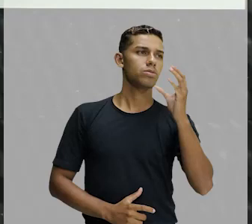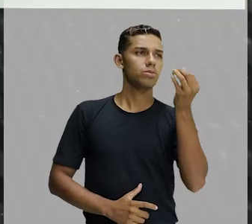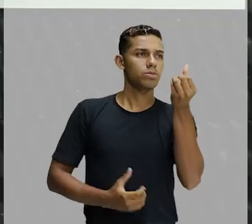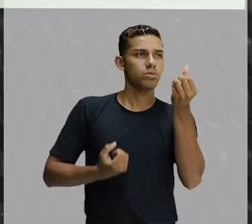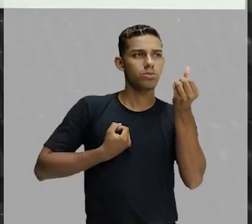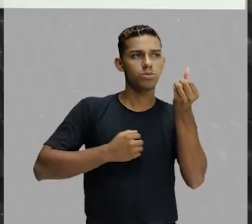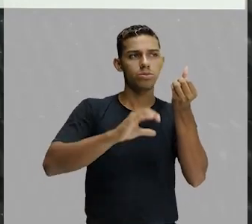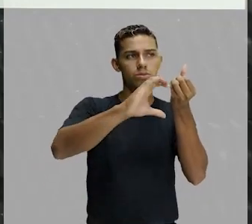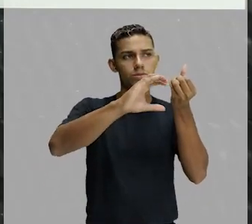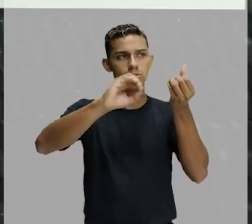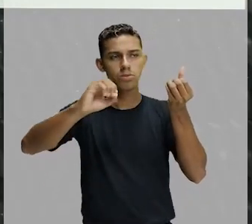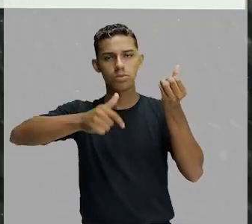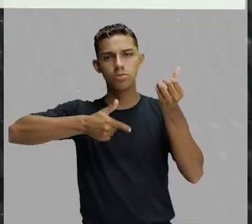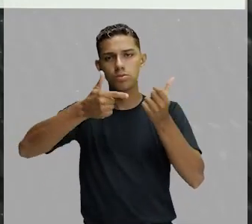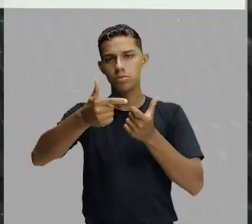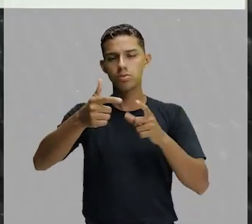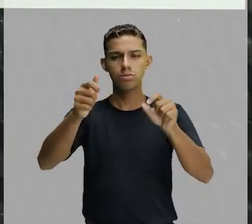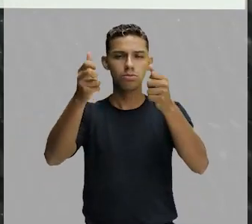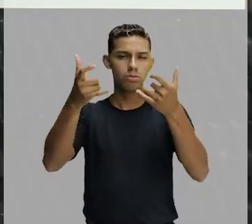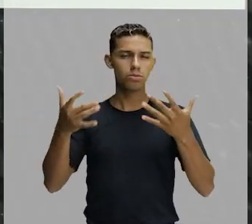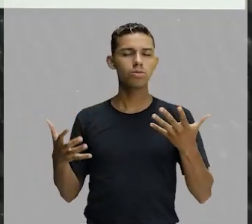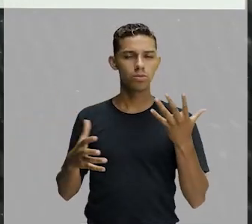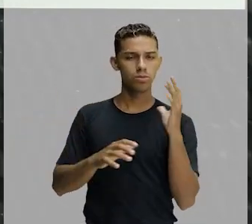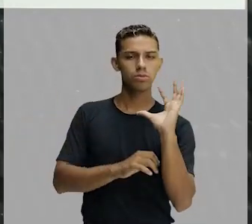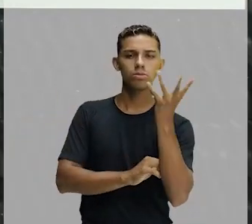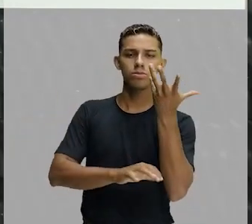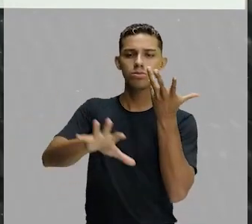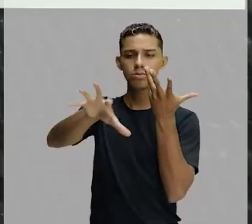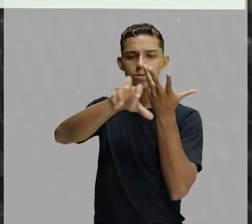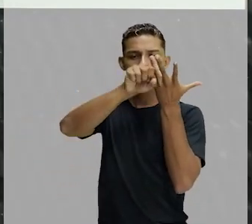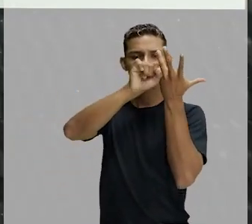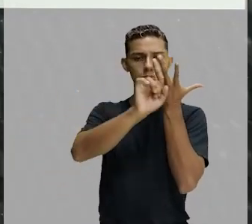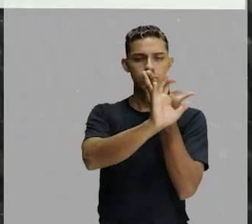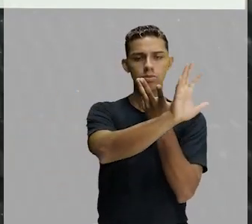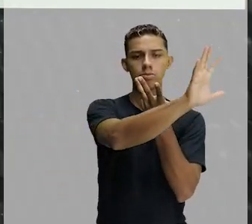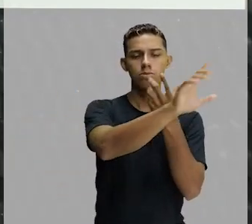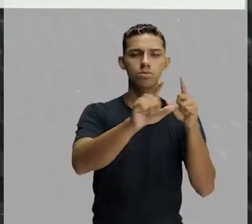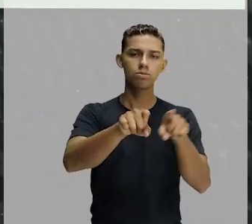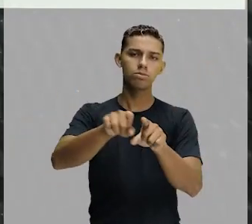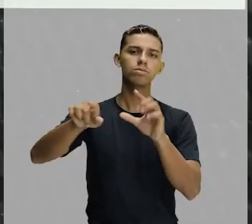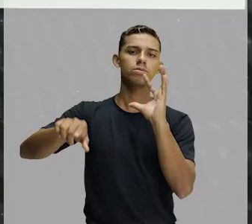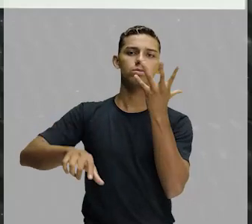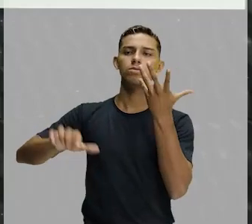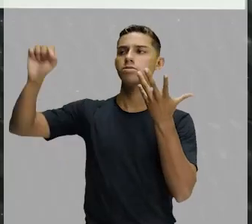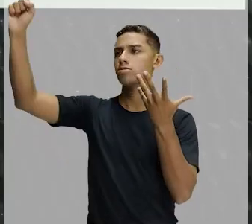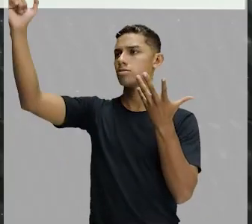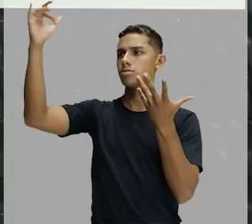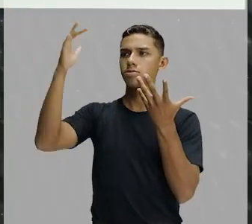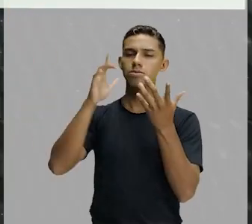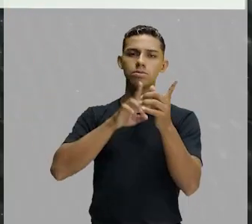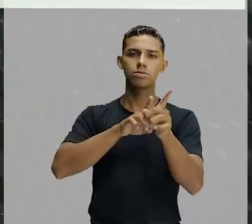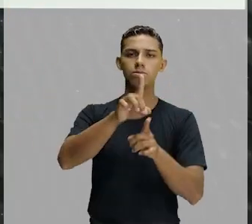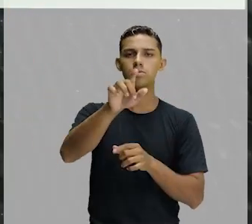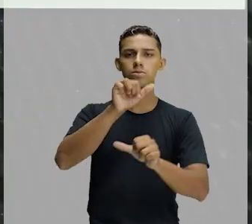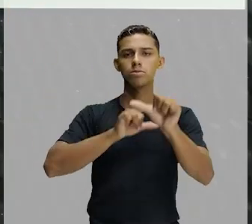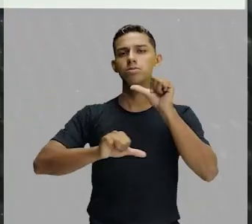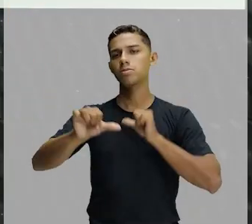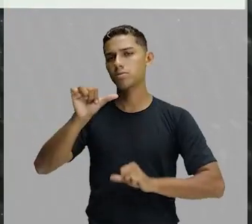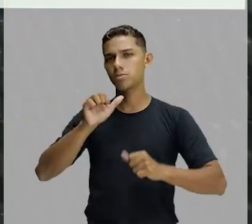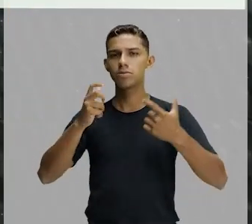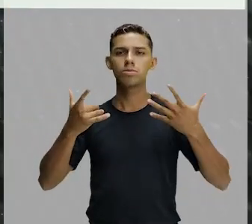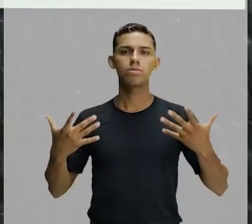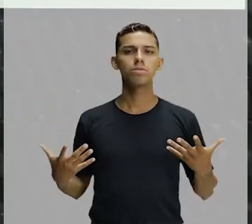normais. Então, a planta ela faz a respiração e ela faz fotossíntese. Gente, eu vou até mencionar um fato